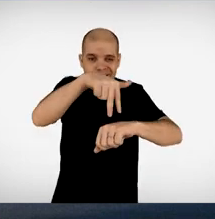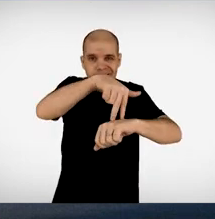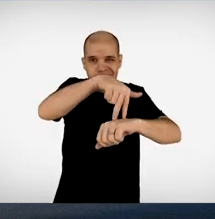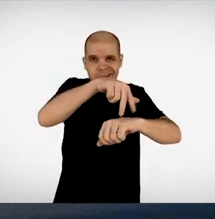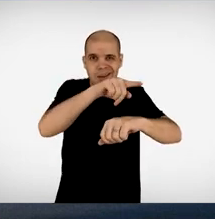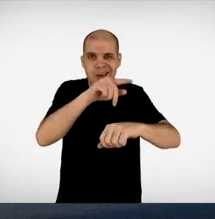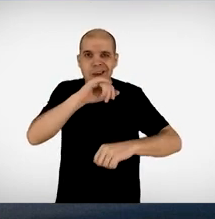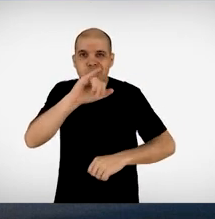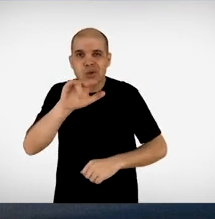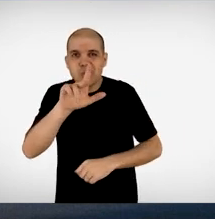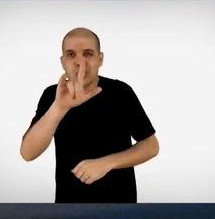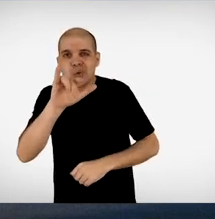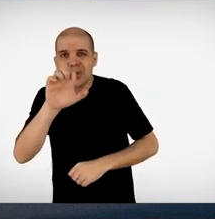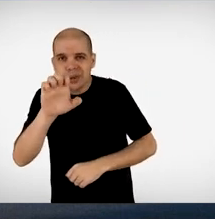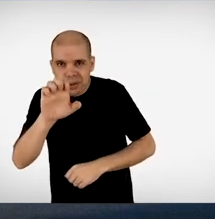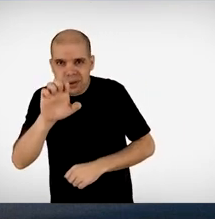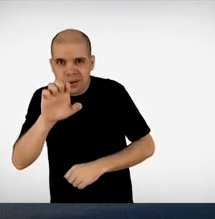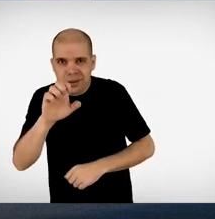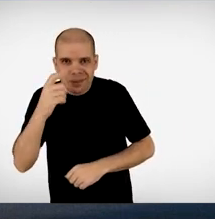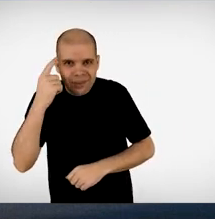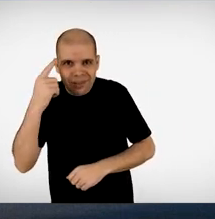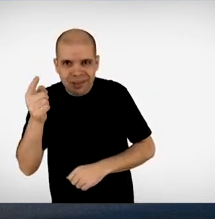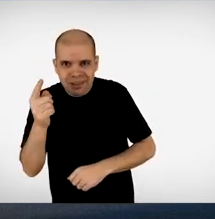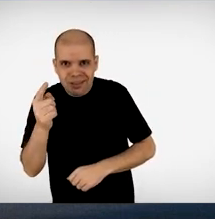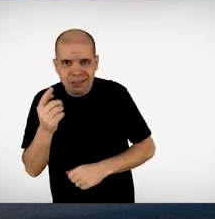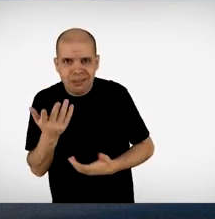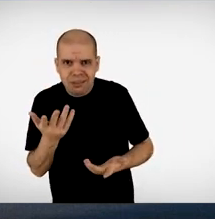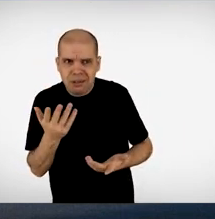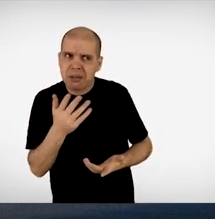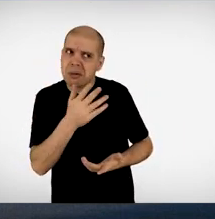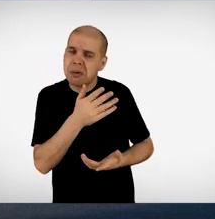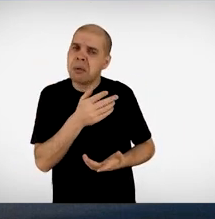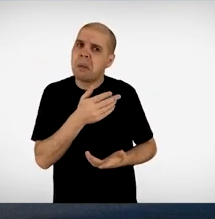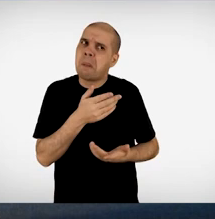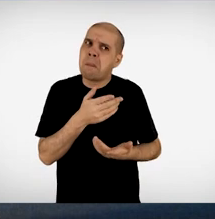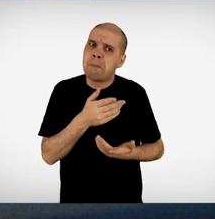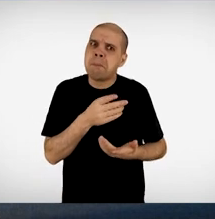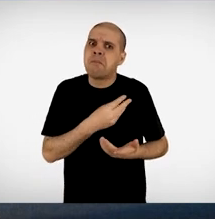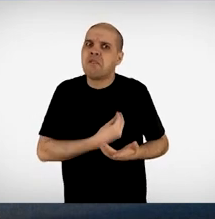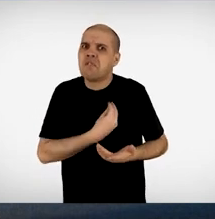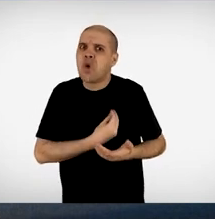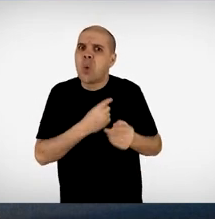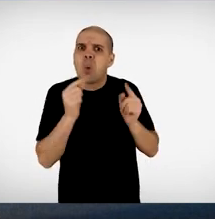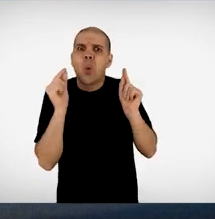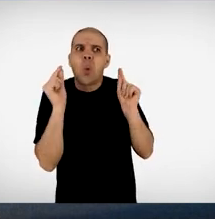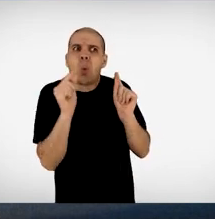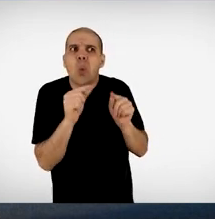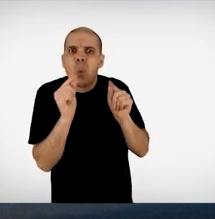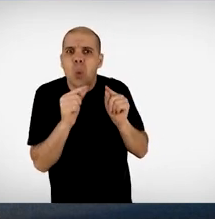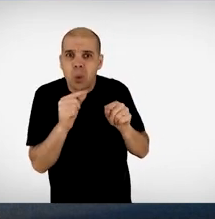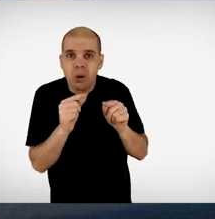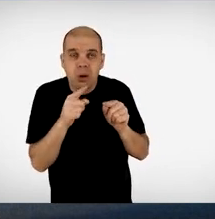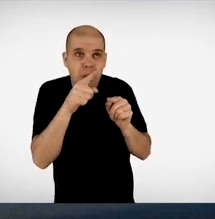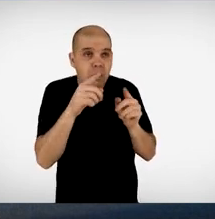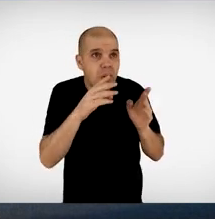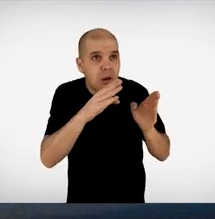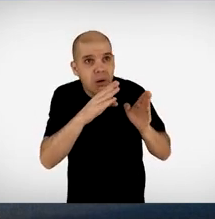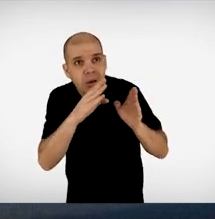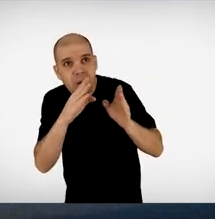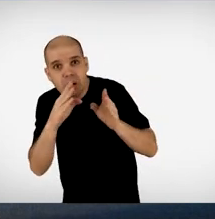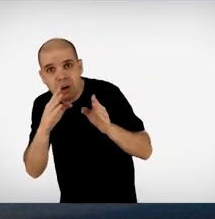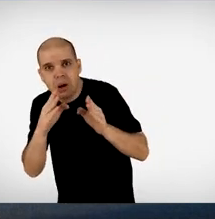concordo, eu acho que o pai, para mim, entrou como esse ambiente suficientemente bom, porque para o Winnicott, suficientemente bom não é tudo bom,